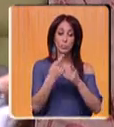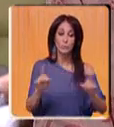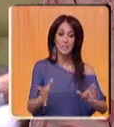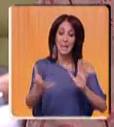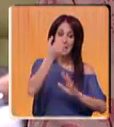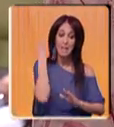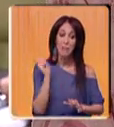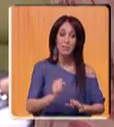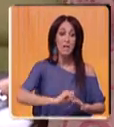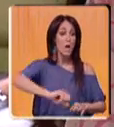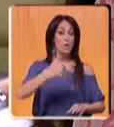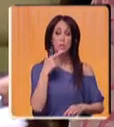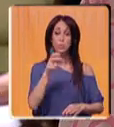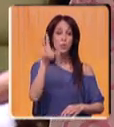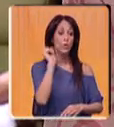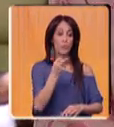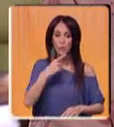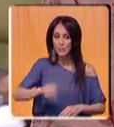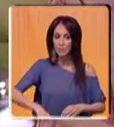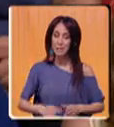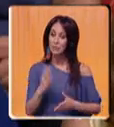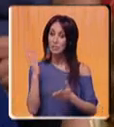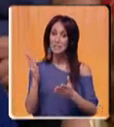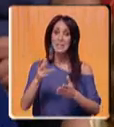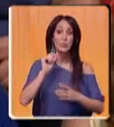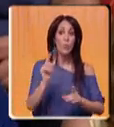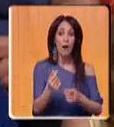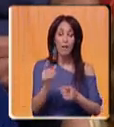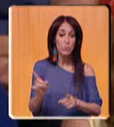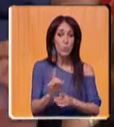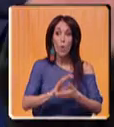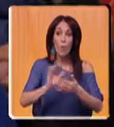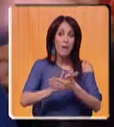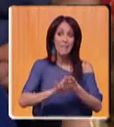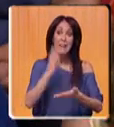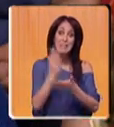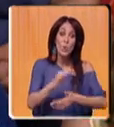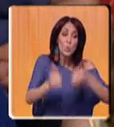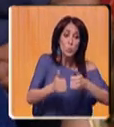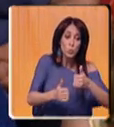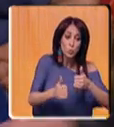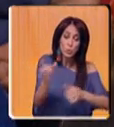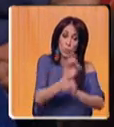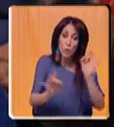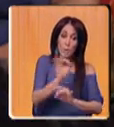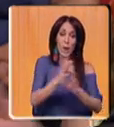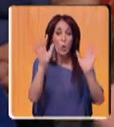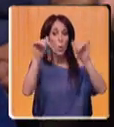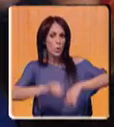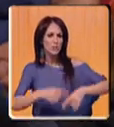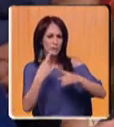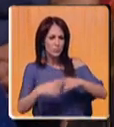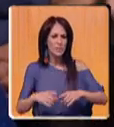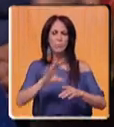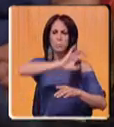era a vencedora, não mais se podia ouvir na rádio até à Eurovisão. E em país nenhum, e ao depois... contrário do que acontece hoje. Sim. Hoje há uma grande divulgação,